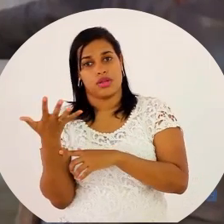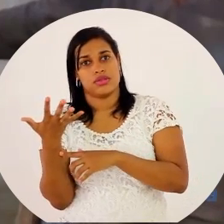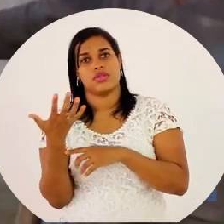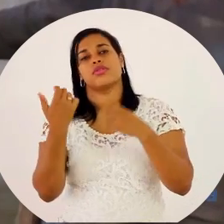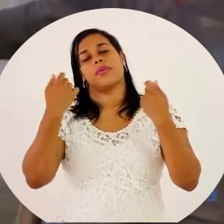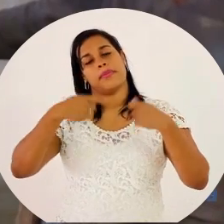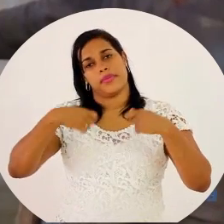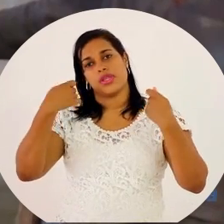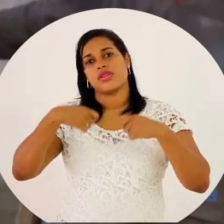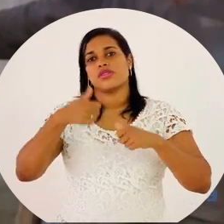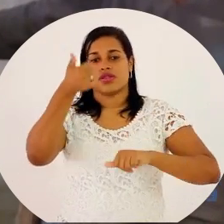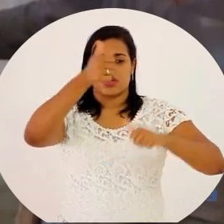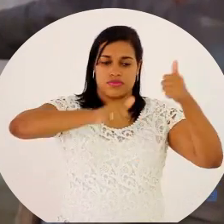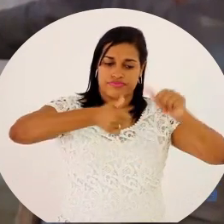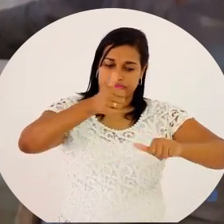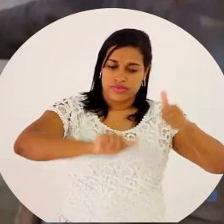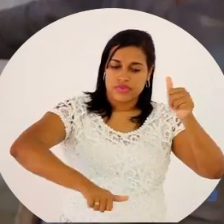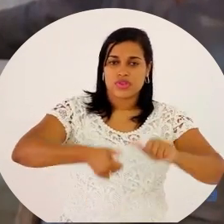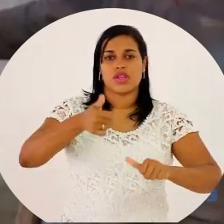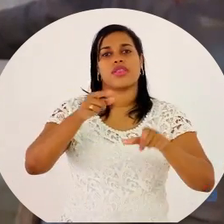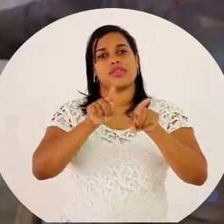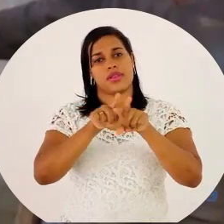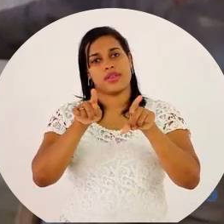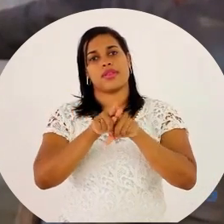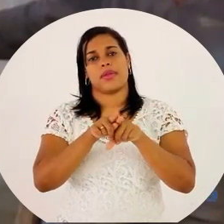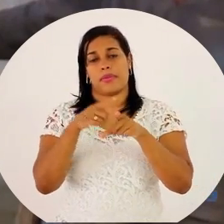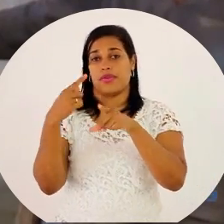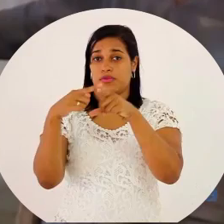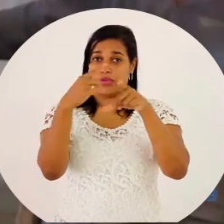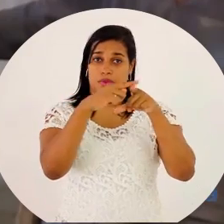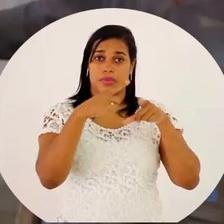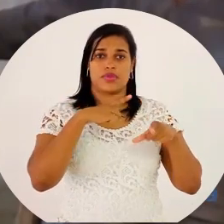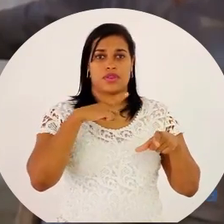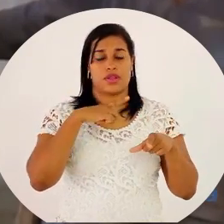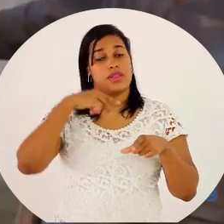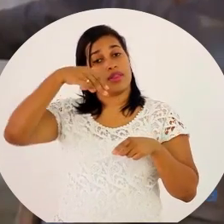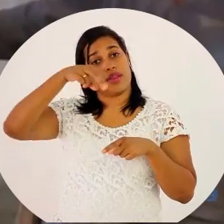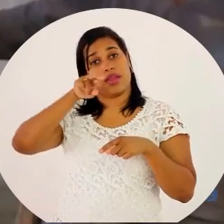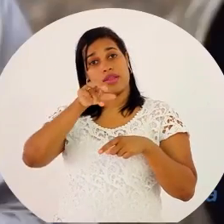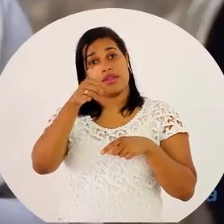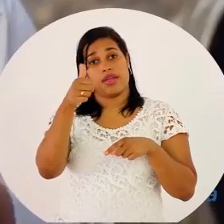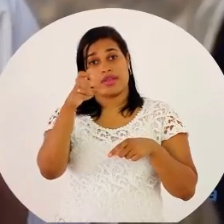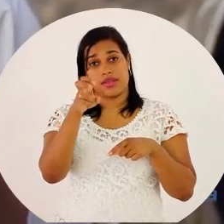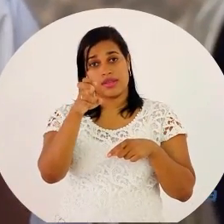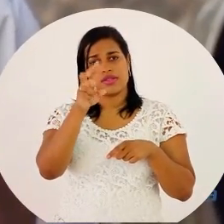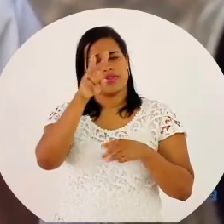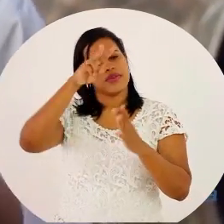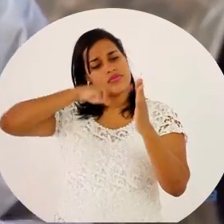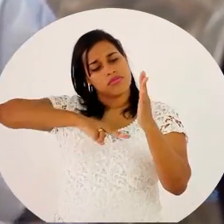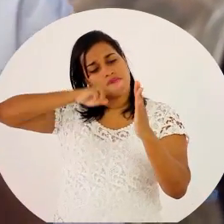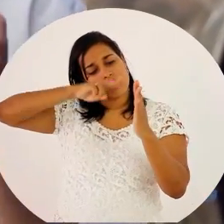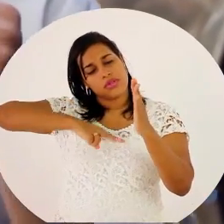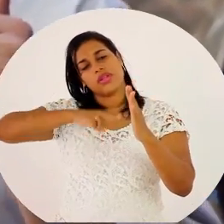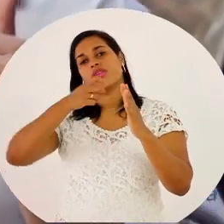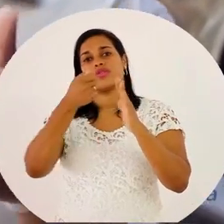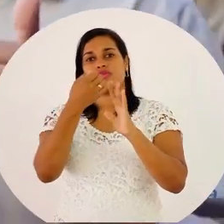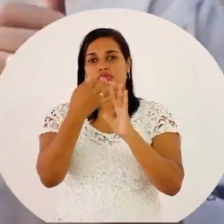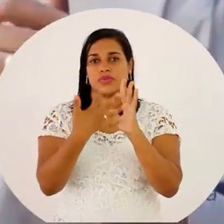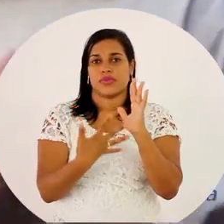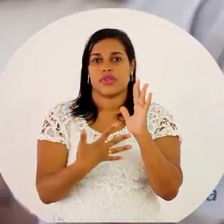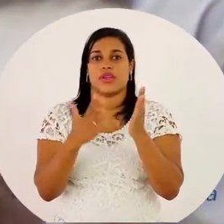quantificar o agente também. Então, observem dentro do NR15 nos seus anexos, que ele vai constar